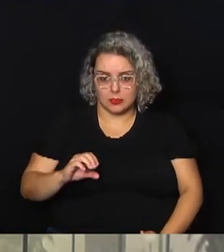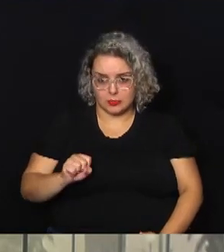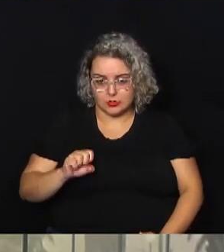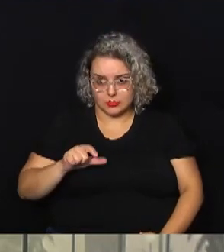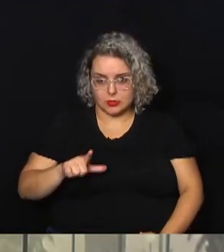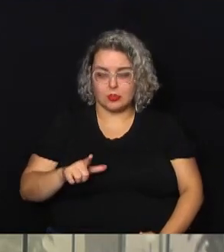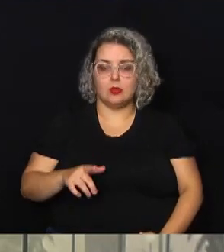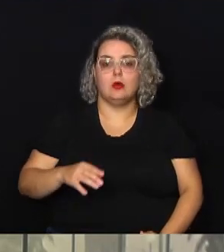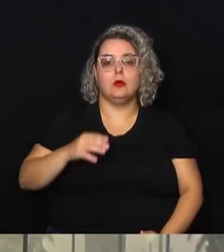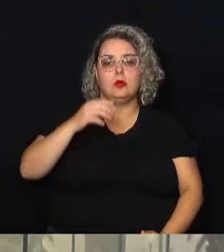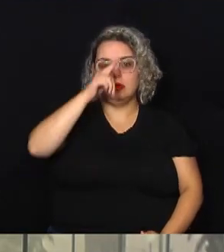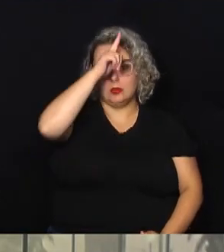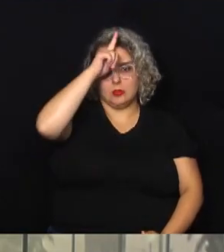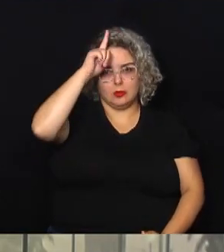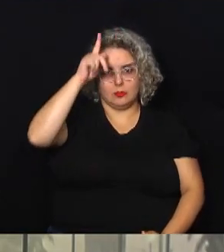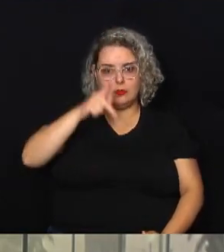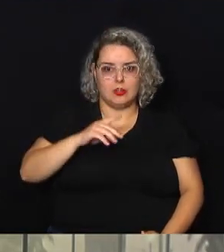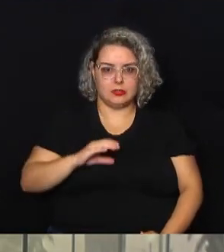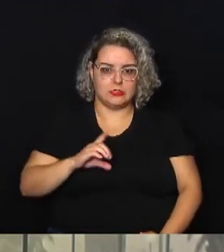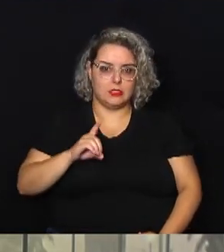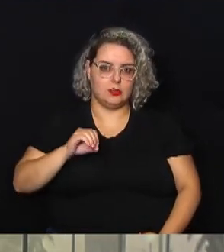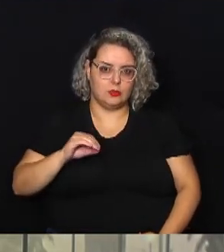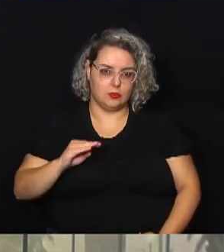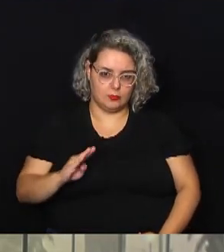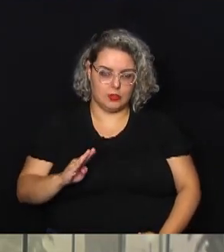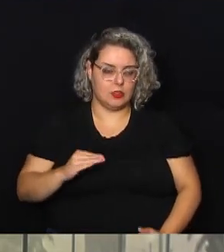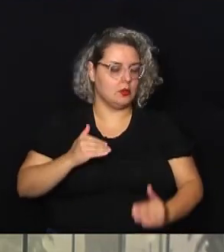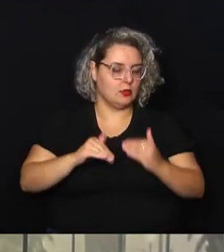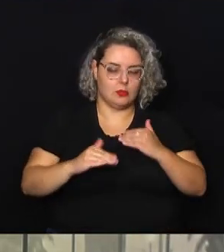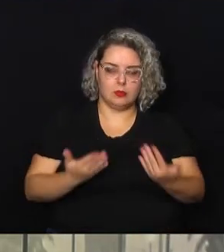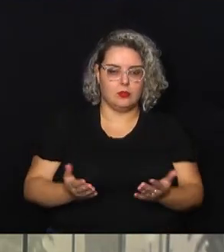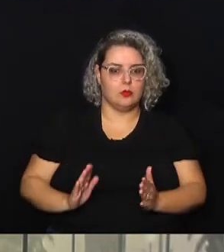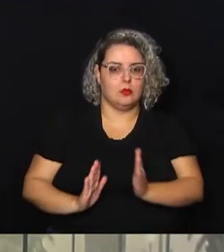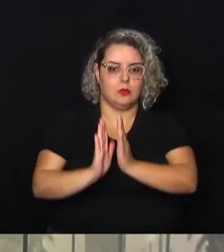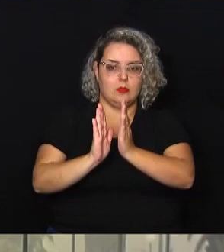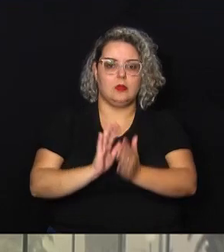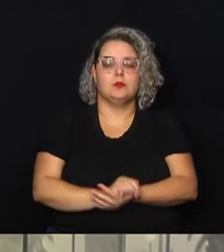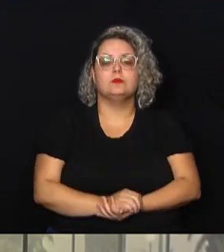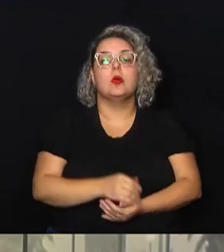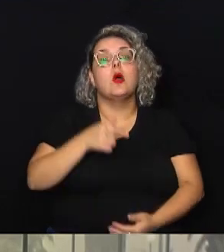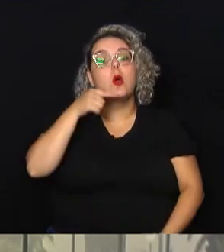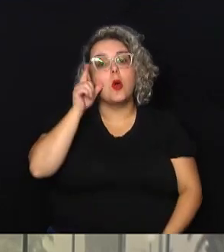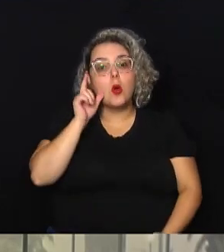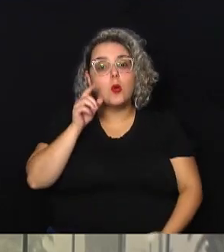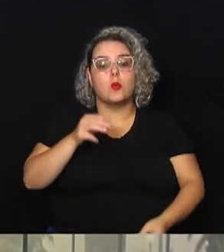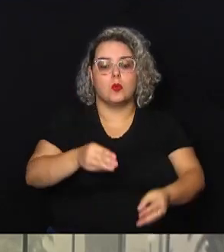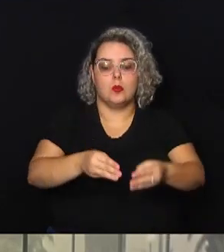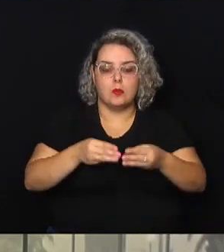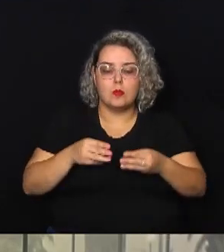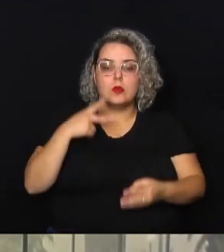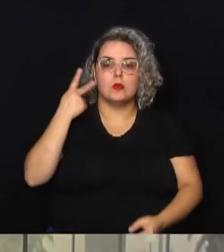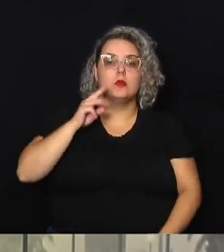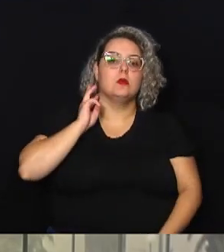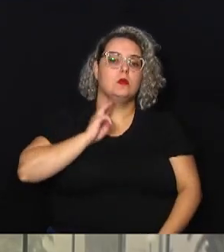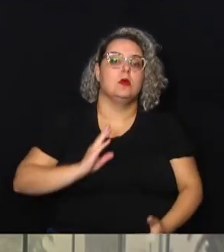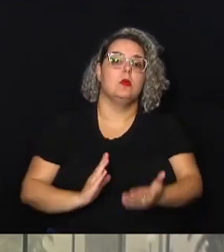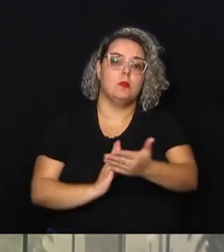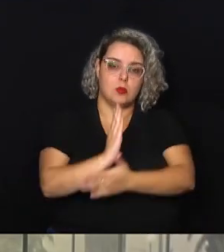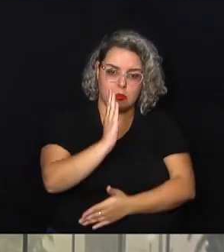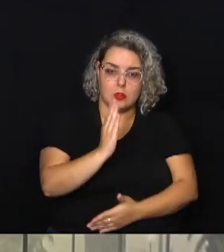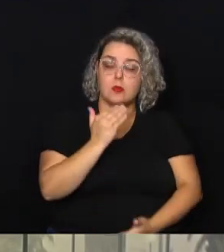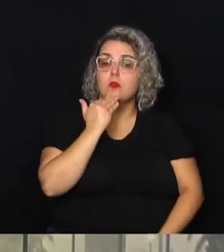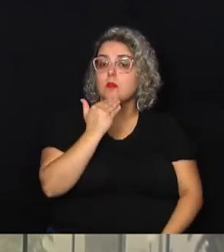peta do PC do b e olha só ontem a câmara aprovou a Moção de autoria do vereador Cecílio Santos que